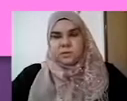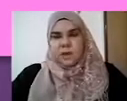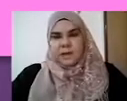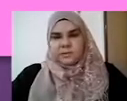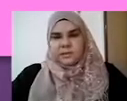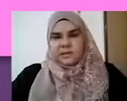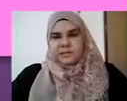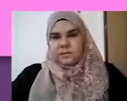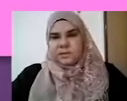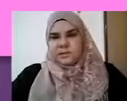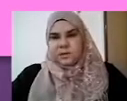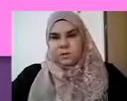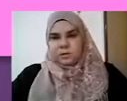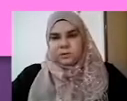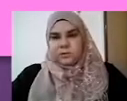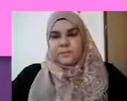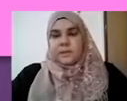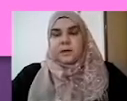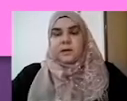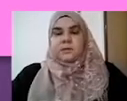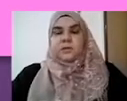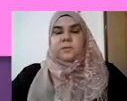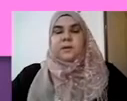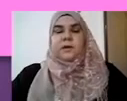dois quadros, né? Esse é um, esse é outro,